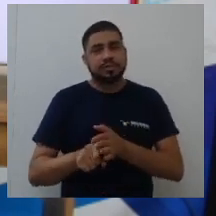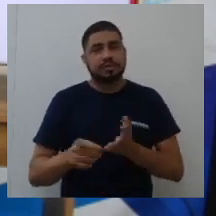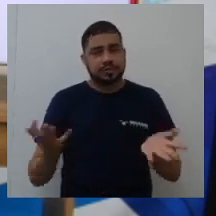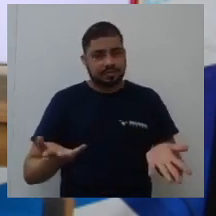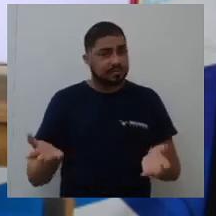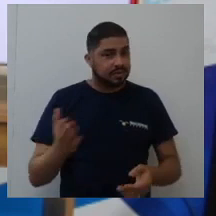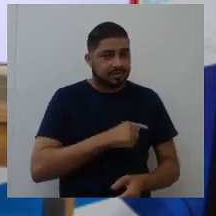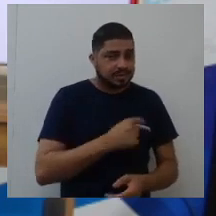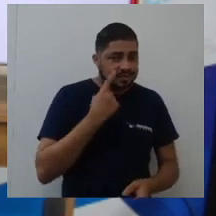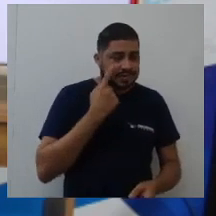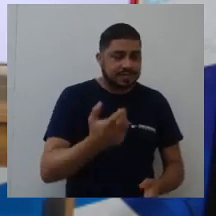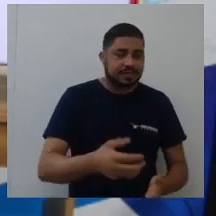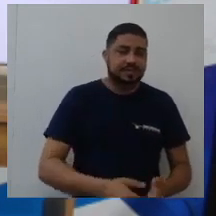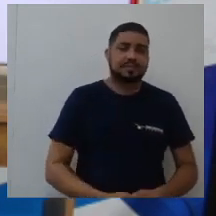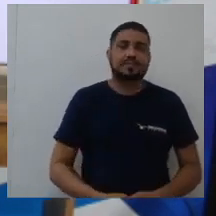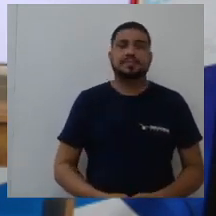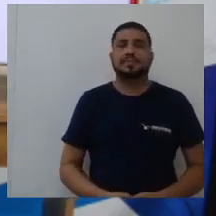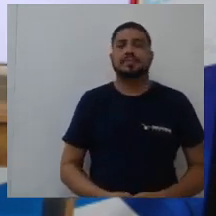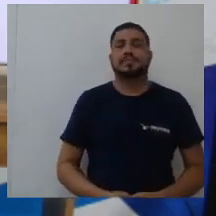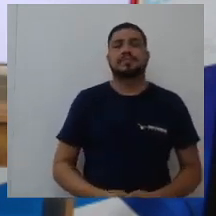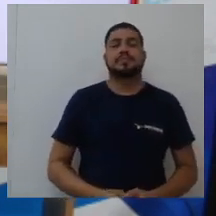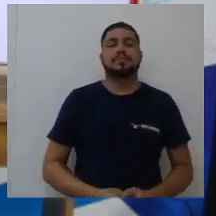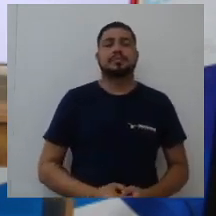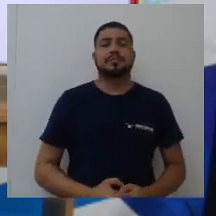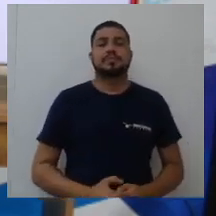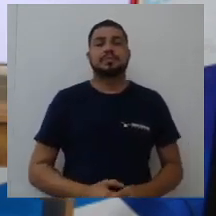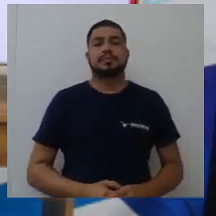Vamos nessa? Vamos lá. Olha só.